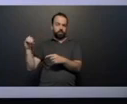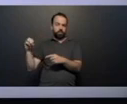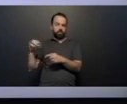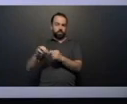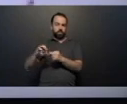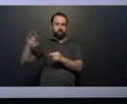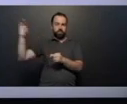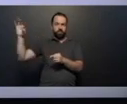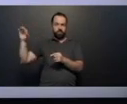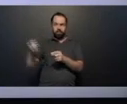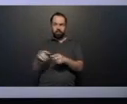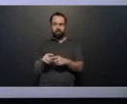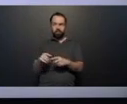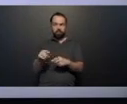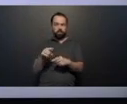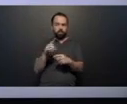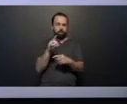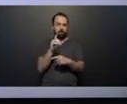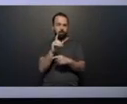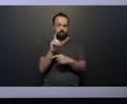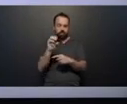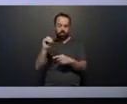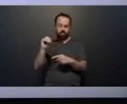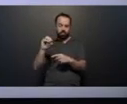Então, eu vou ter aqui 10.000 metros,